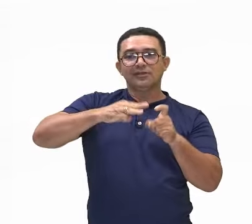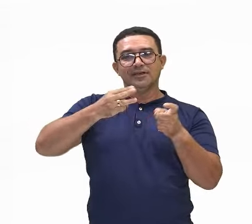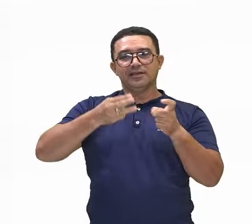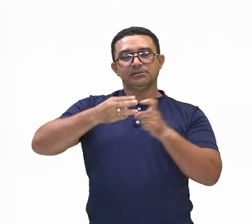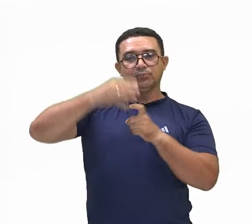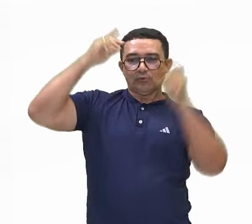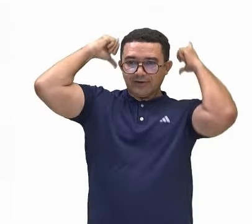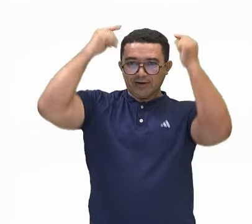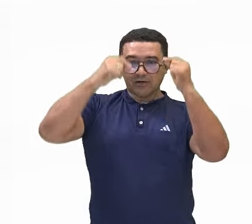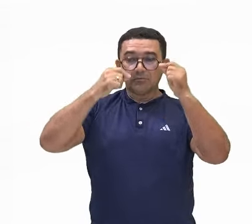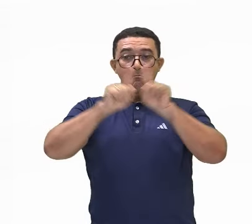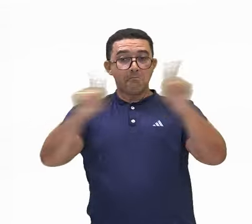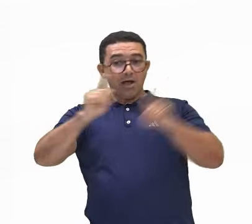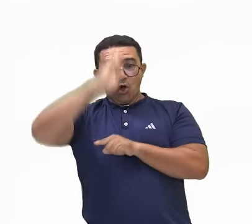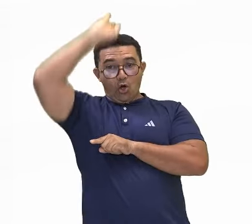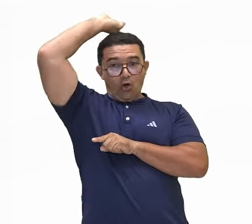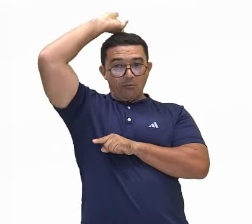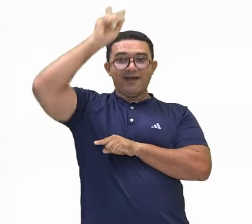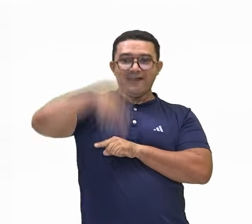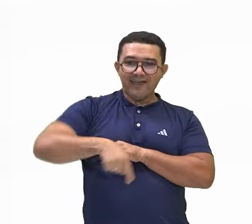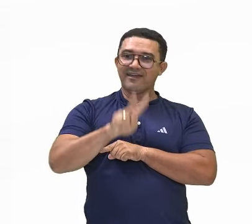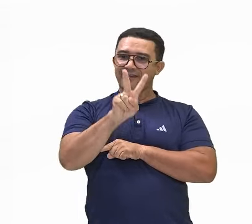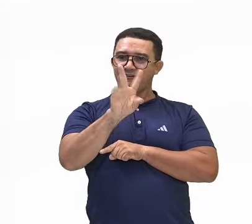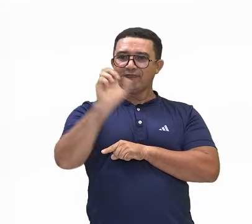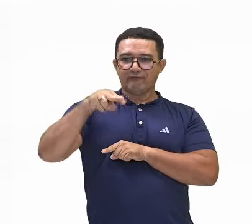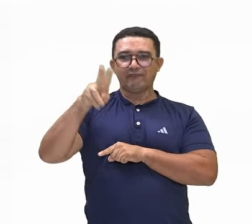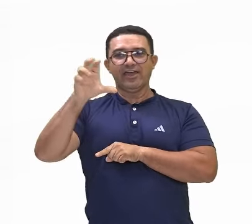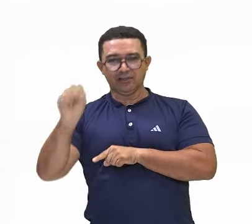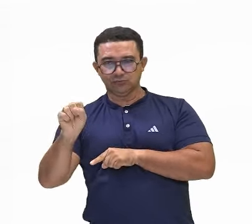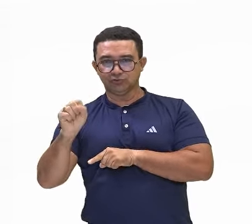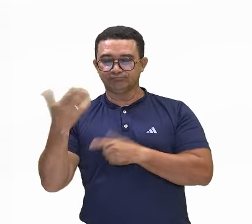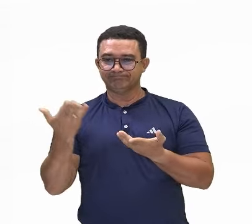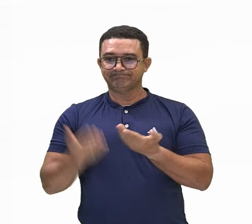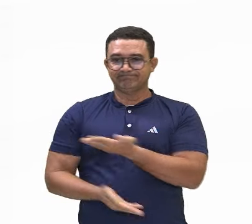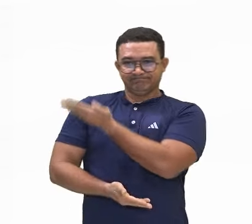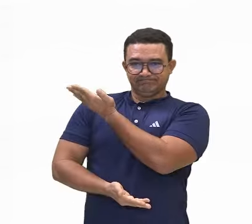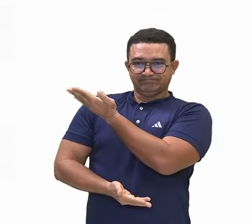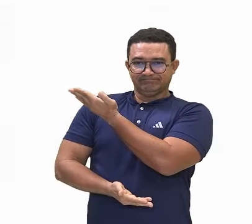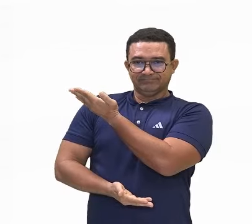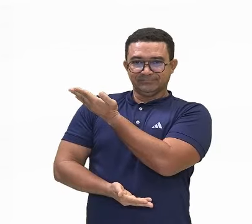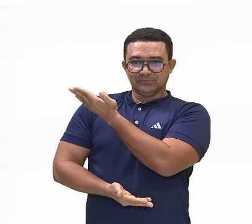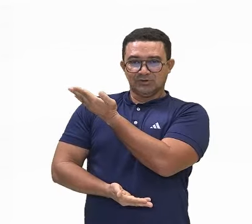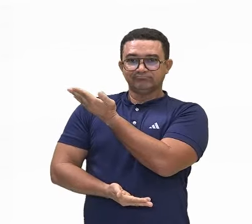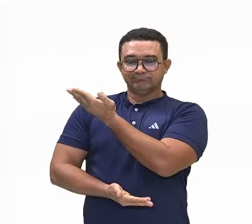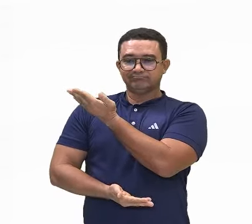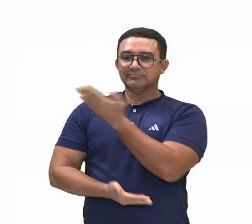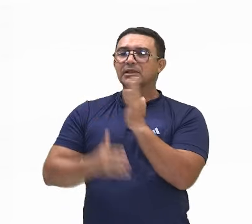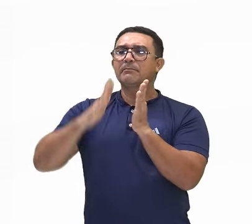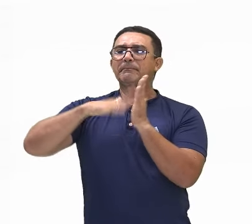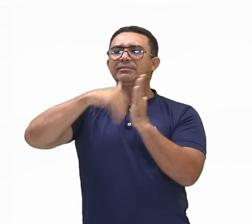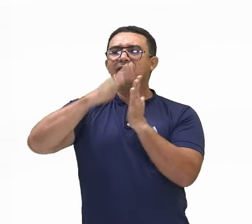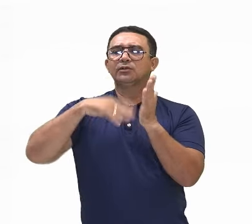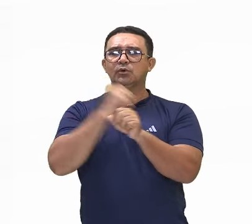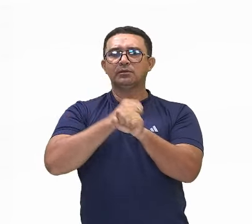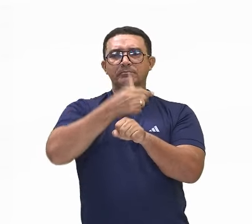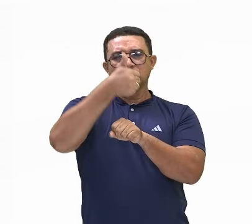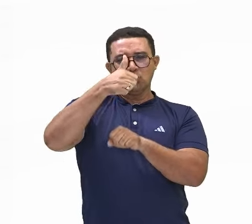é denominada Vênus. No quadro Nascimento de Vênus, que foi pintado em